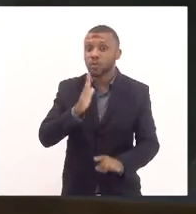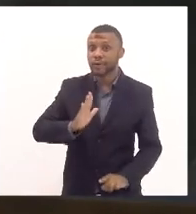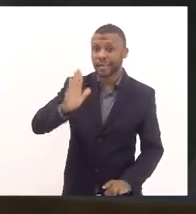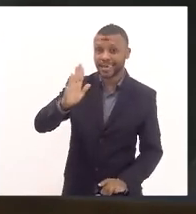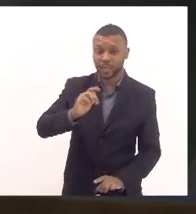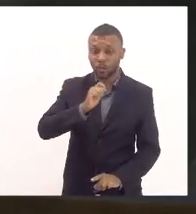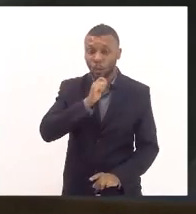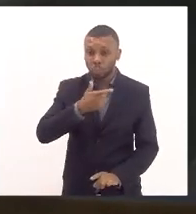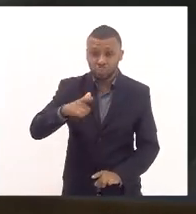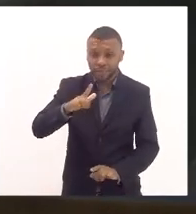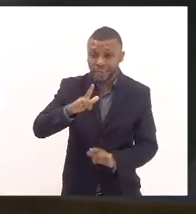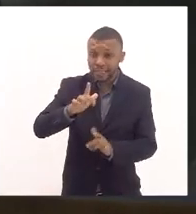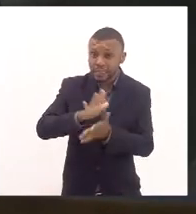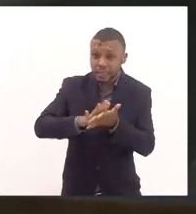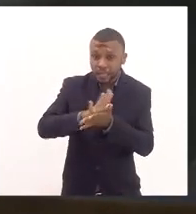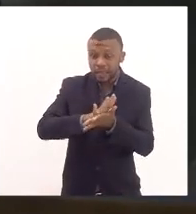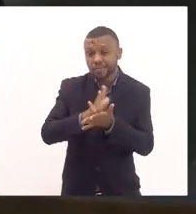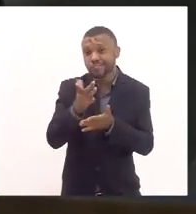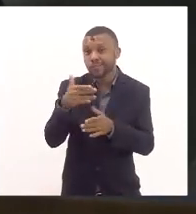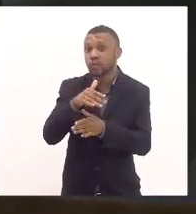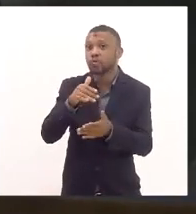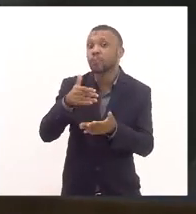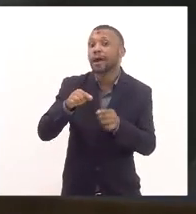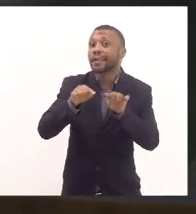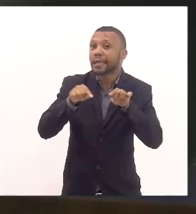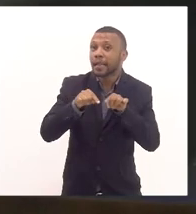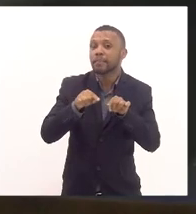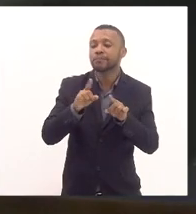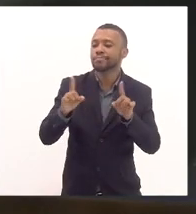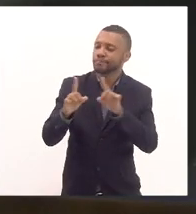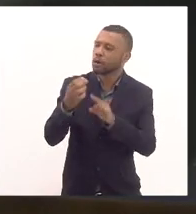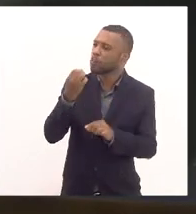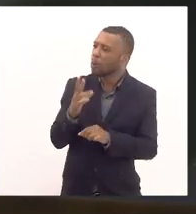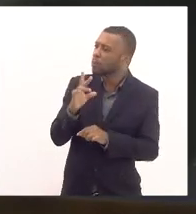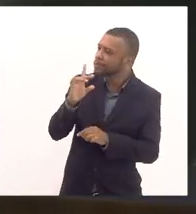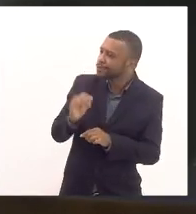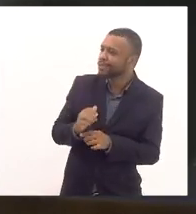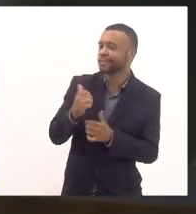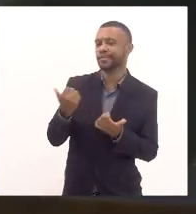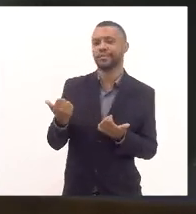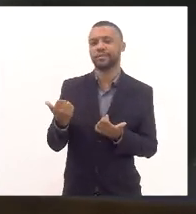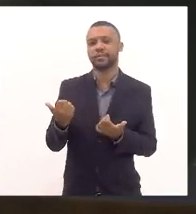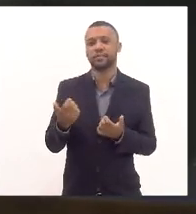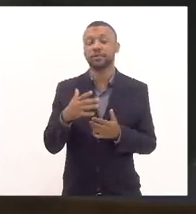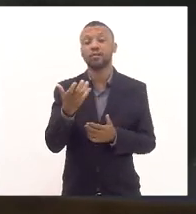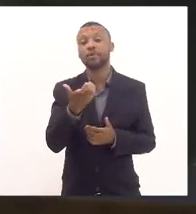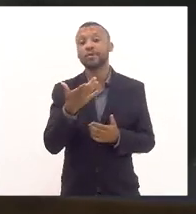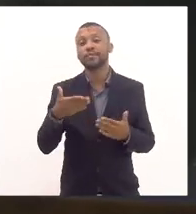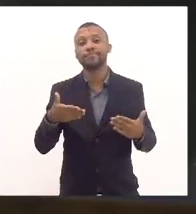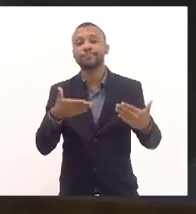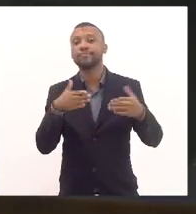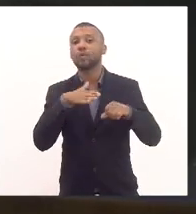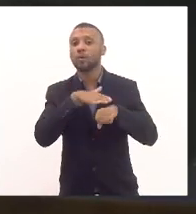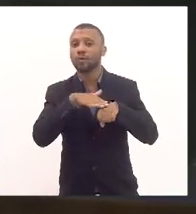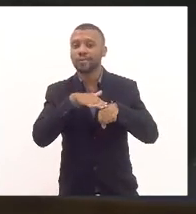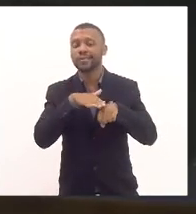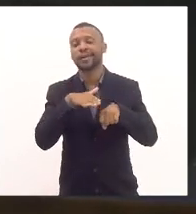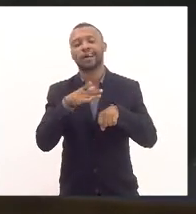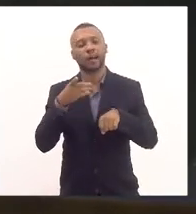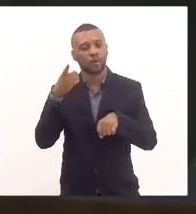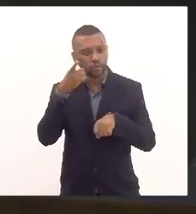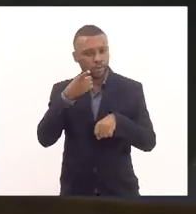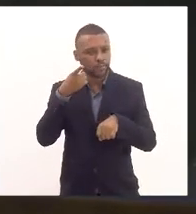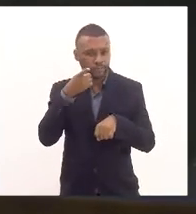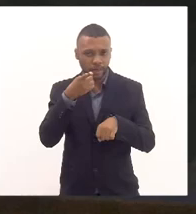passasse pelo menos na minha sala para me dar um bom dia eu gostaria de falar com todos os